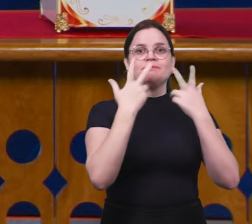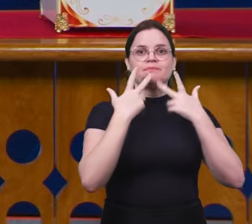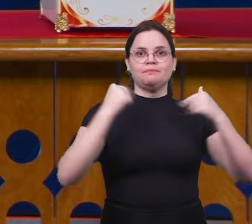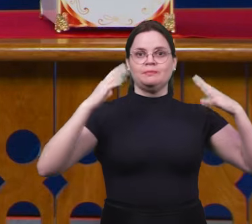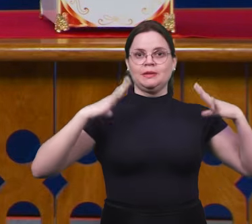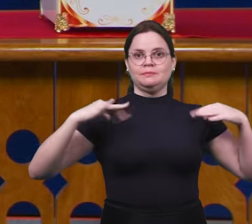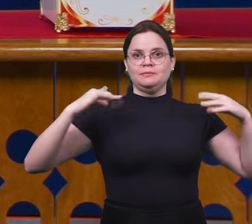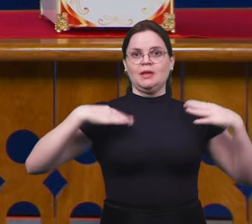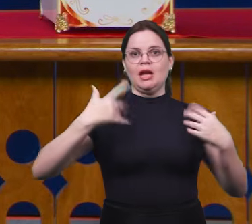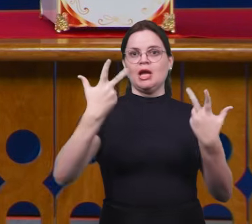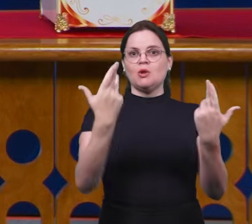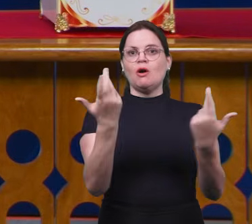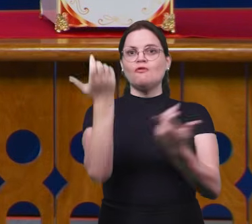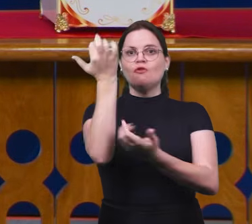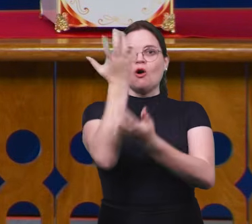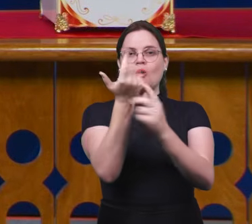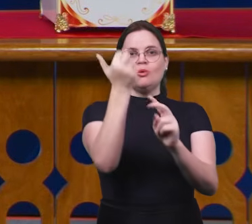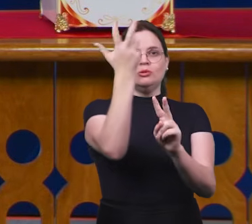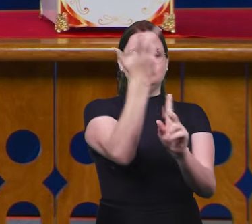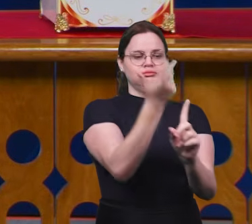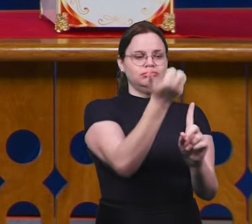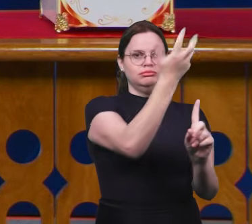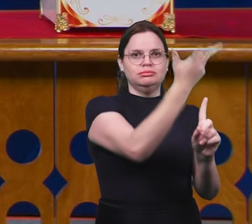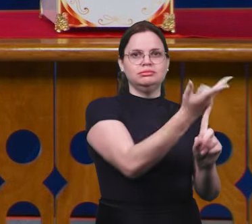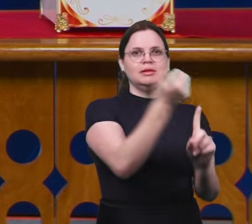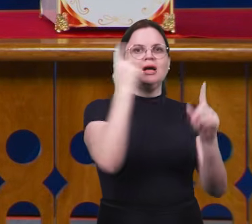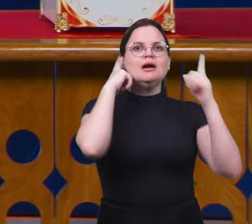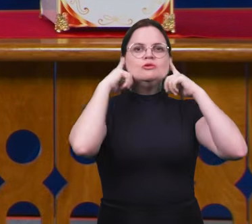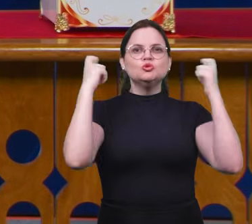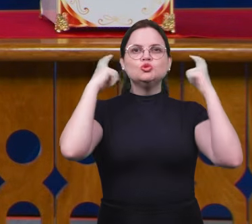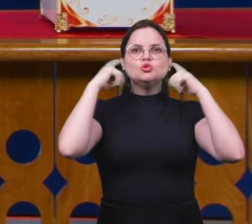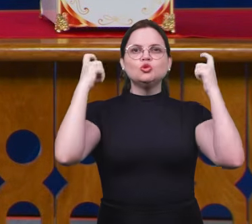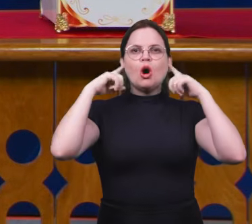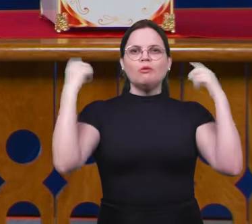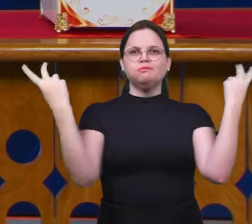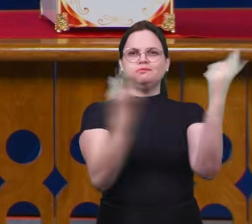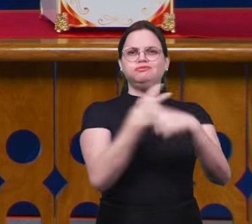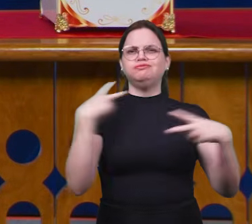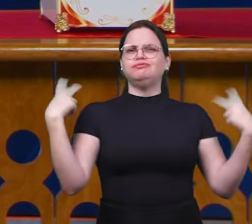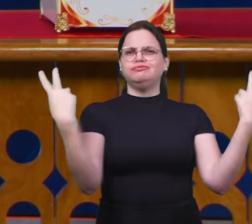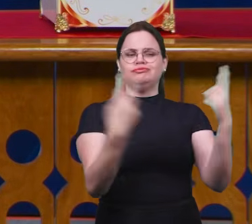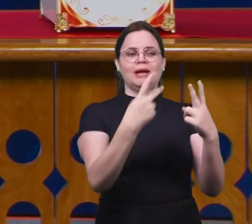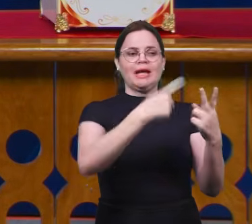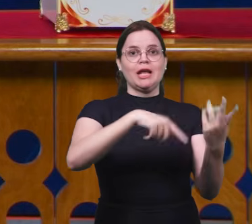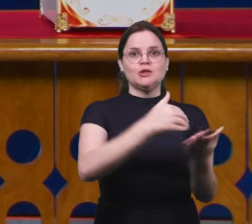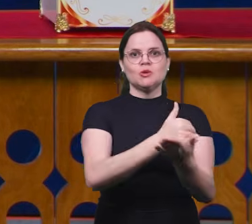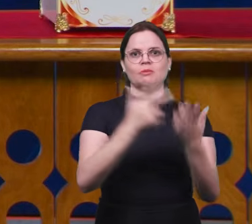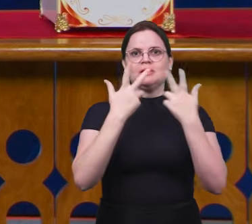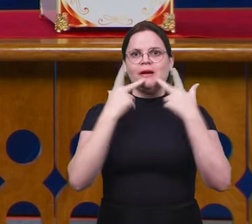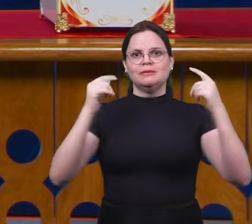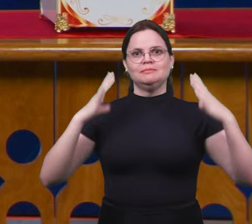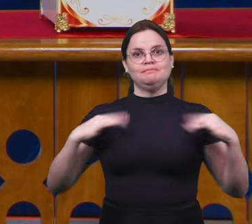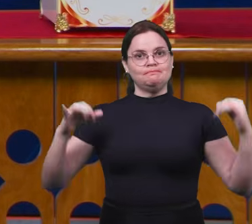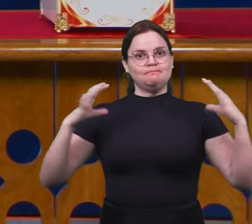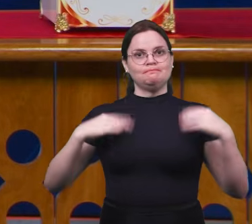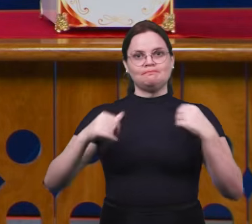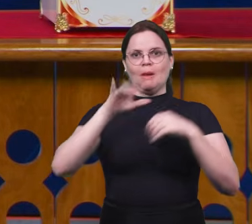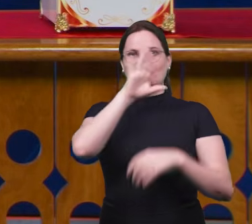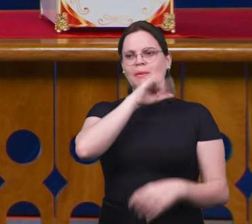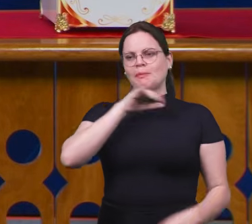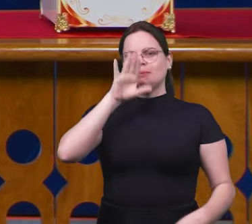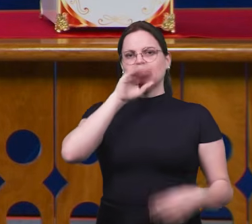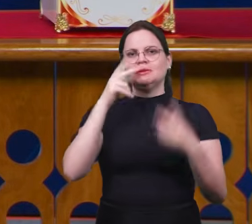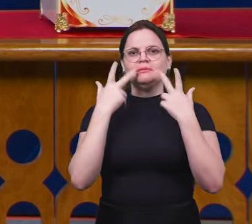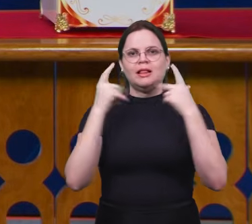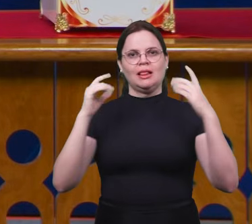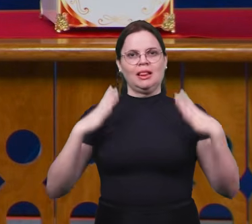repartidas como que de fogo, o som de um vento veemente e impetuoso, e eles começaram a falar em línguas estranhas, e